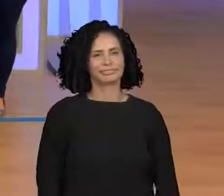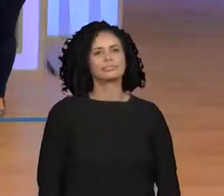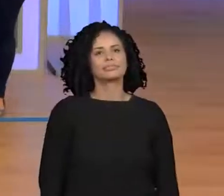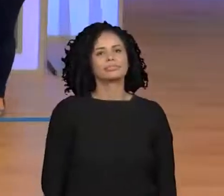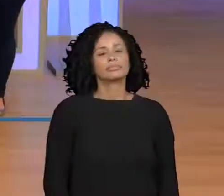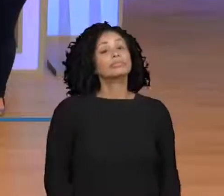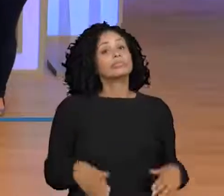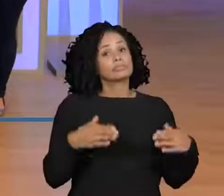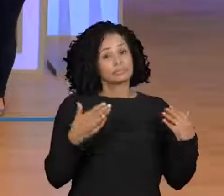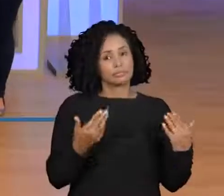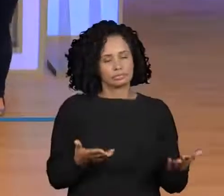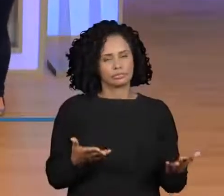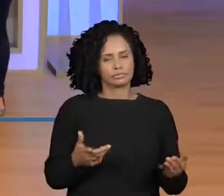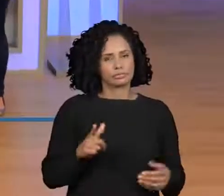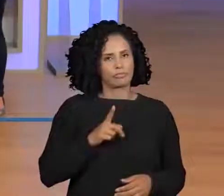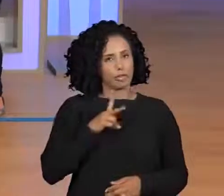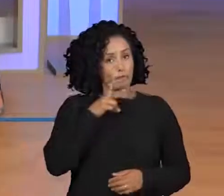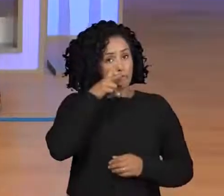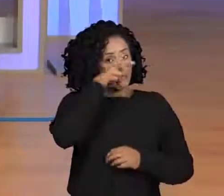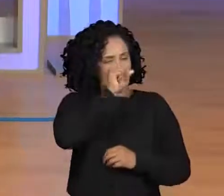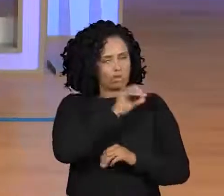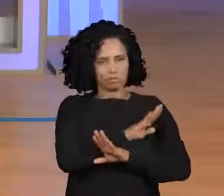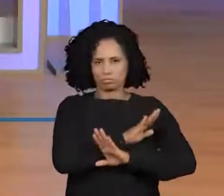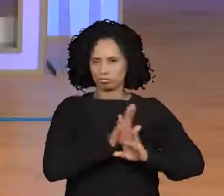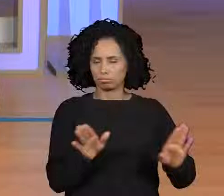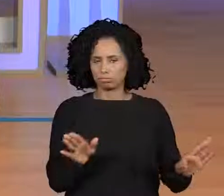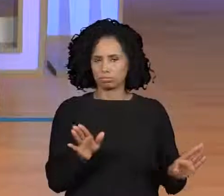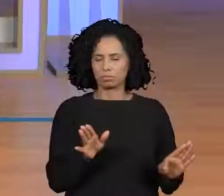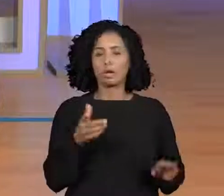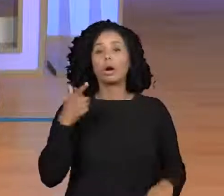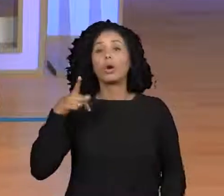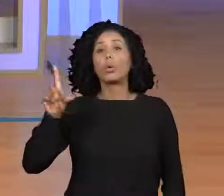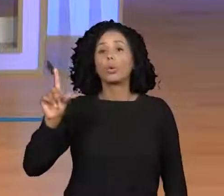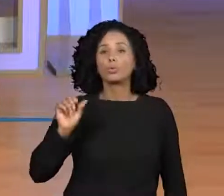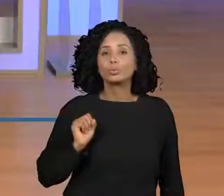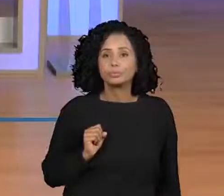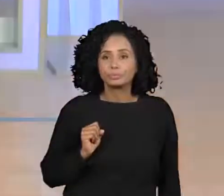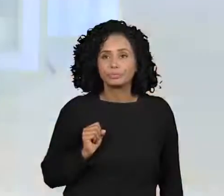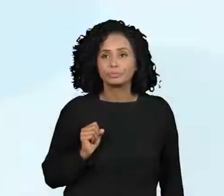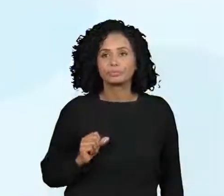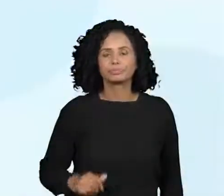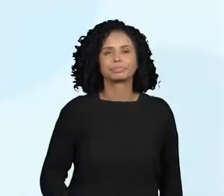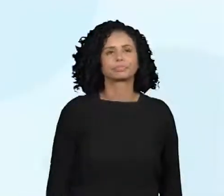Então, intensidade. Outro elemento.